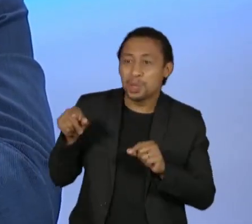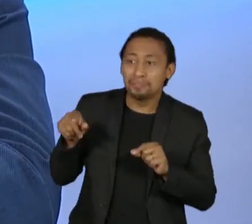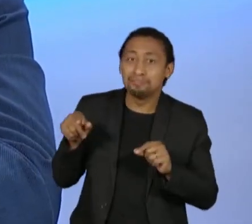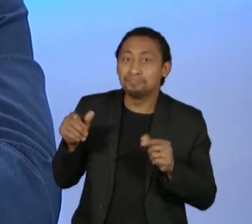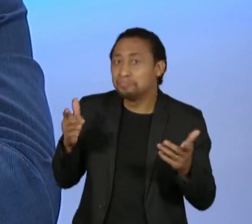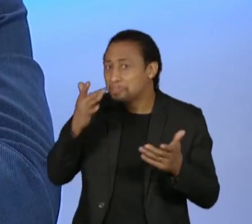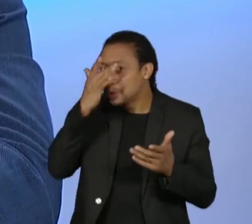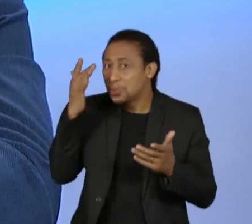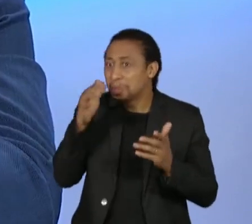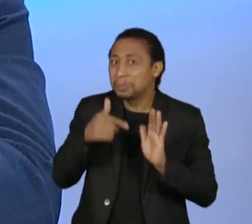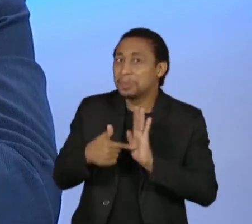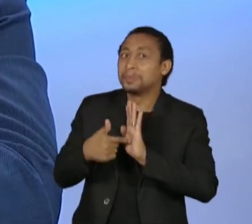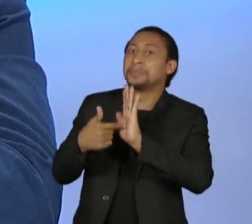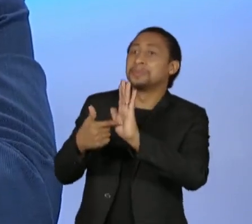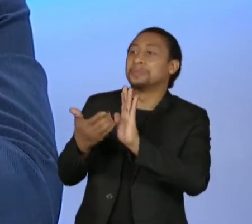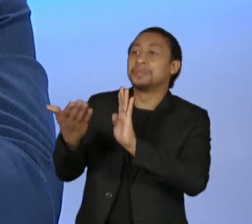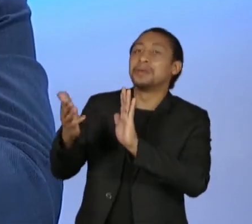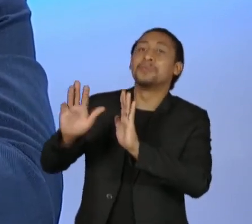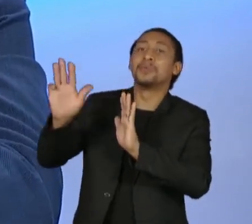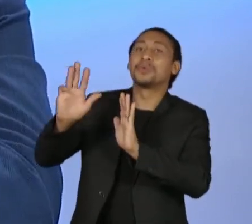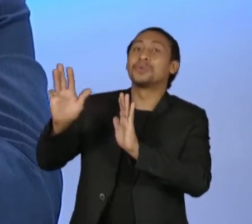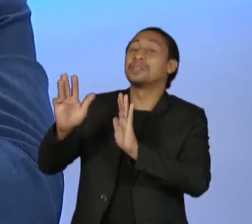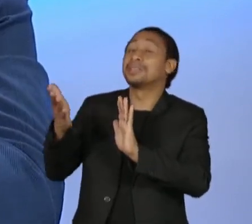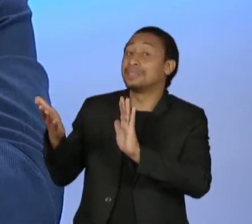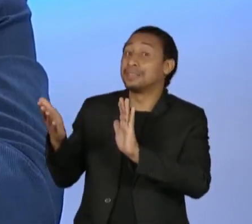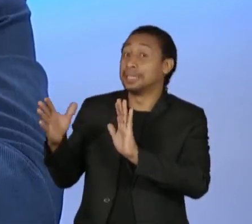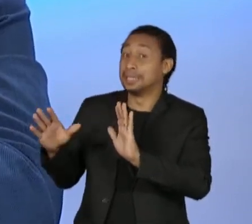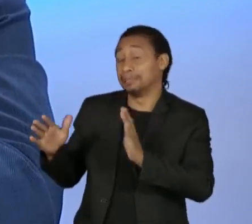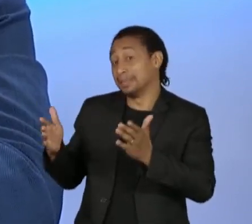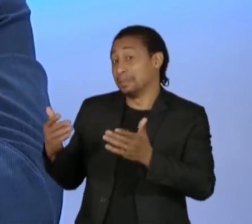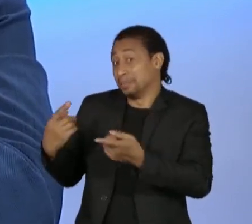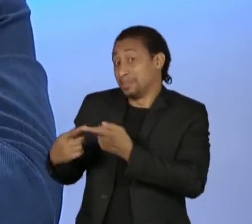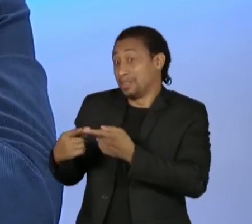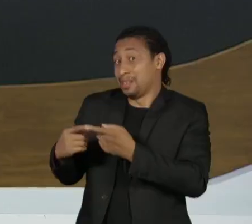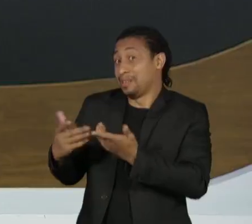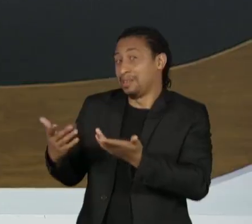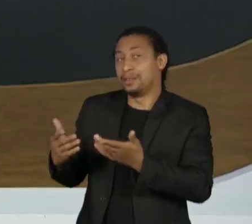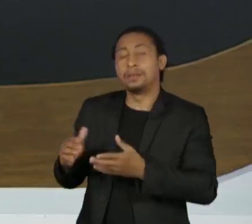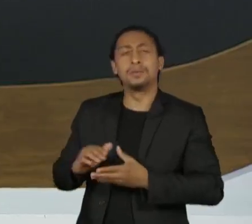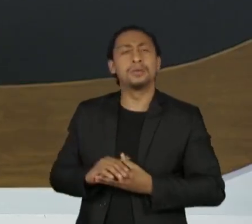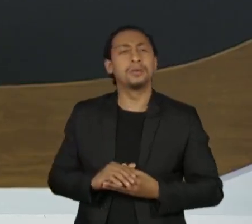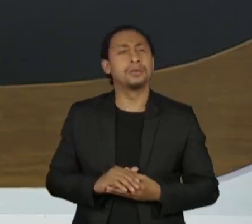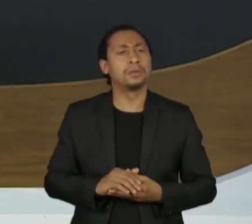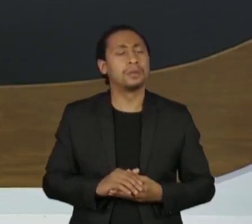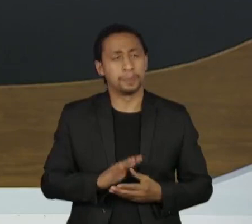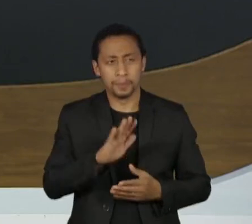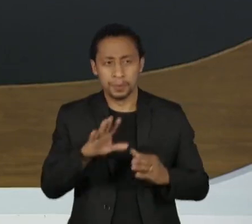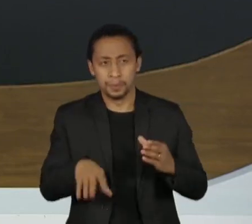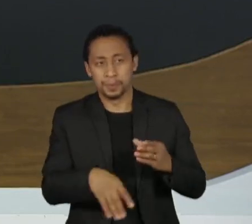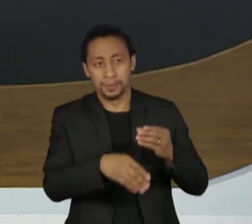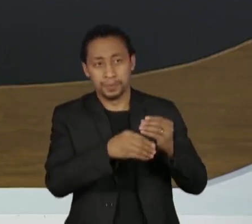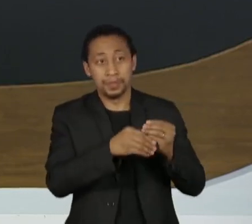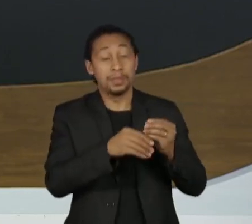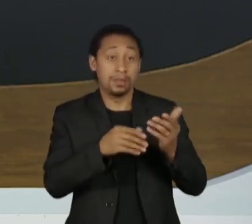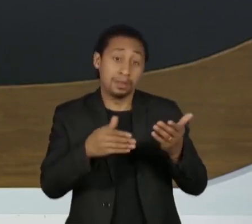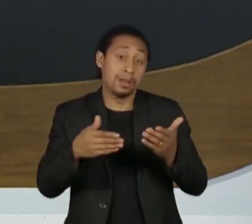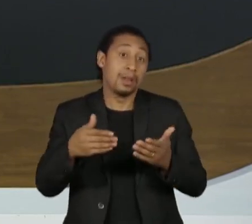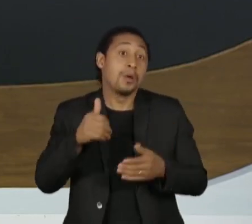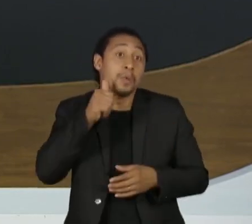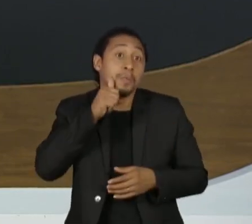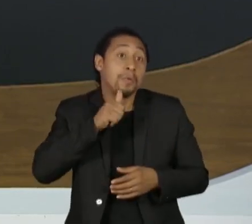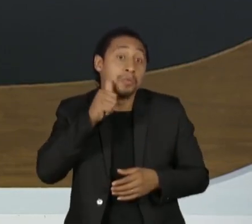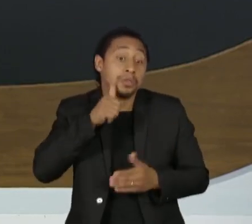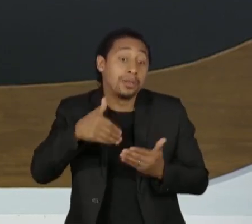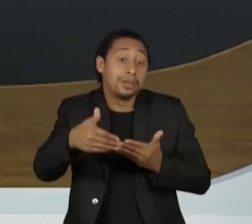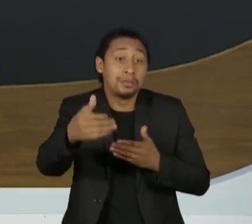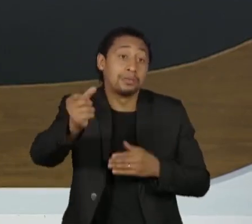ao presidente Na Linha Do terrivelmente evangélico uma das que se aposentam uma mulher uma das duas